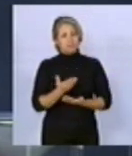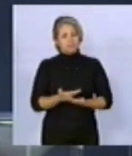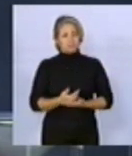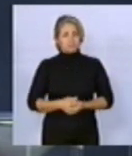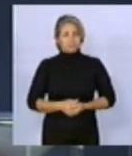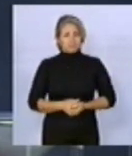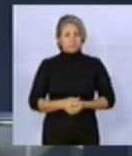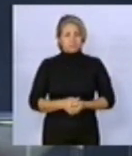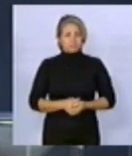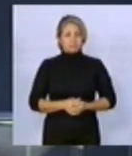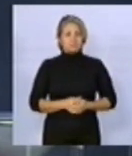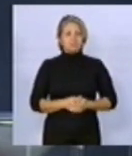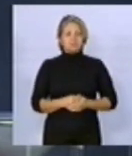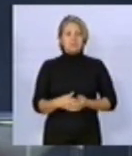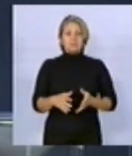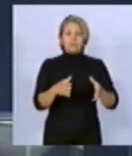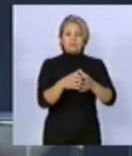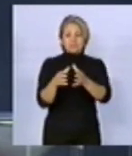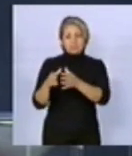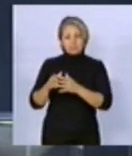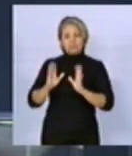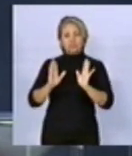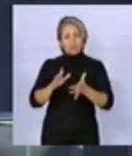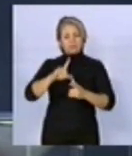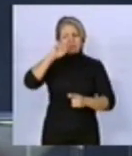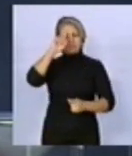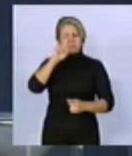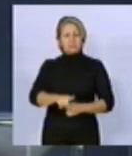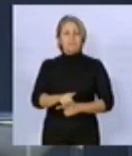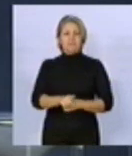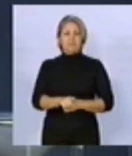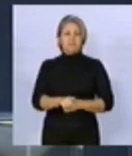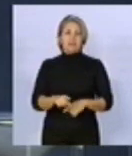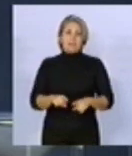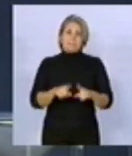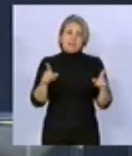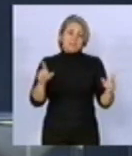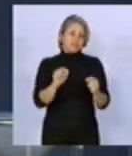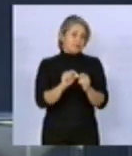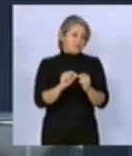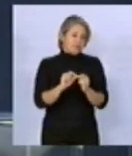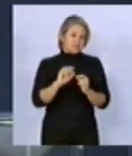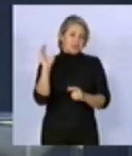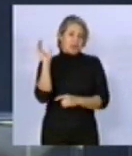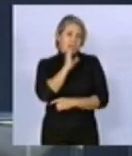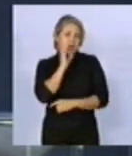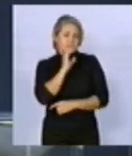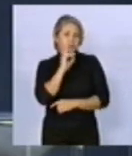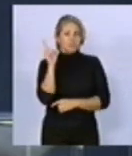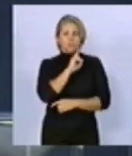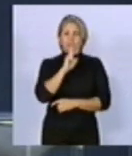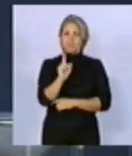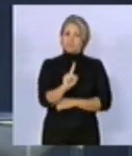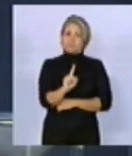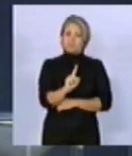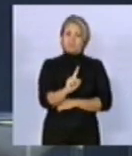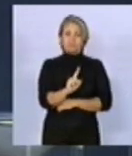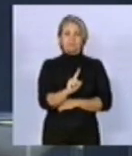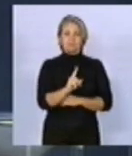é o setor está determinado sim agora isso não se faz do dia para a noite como já foi bem